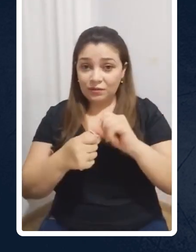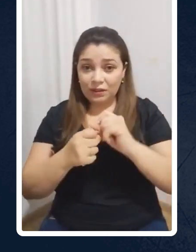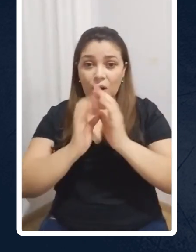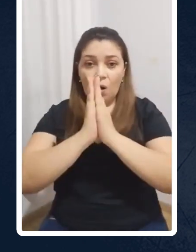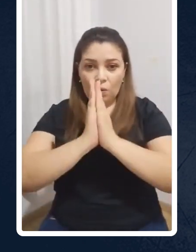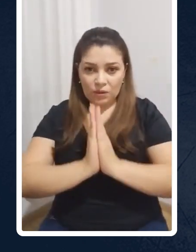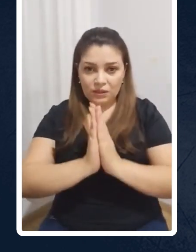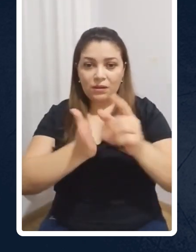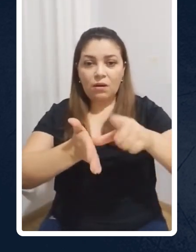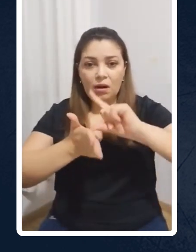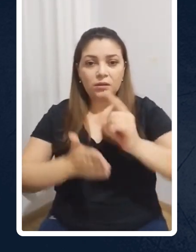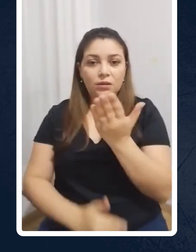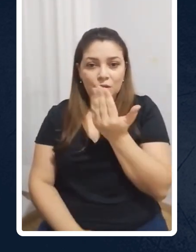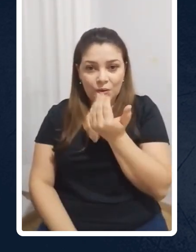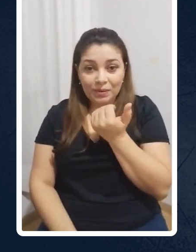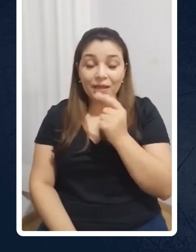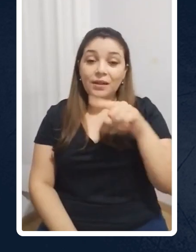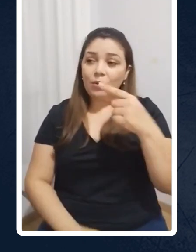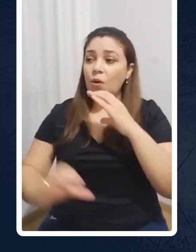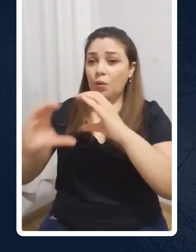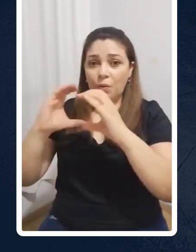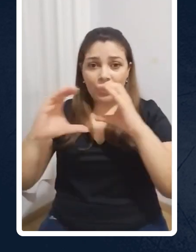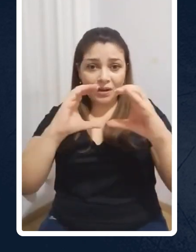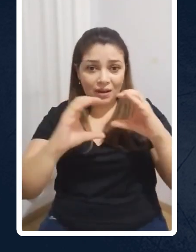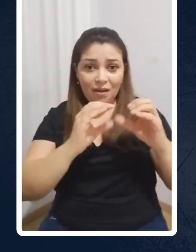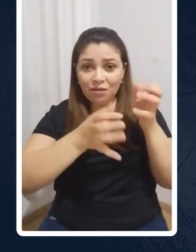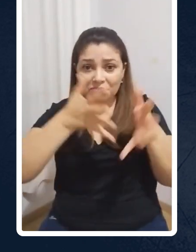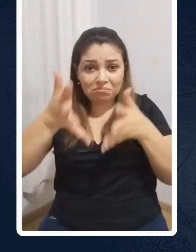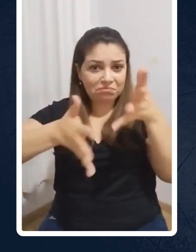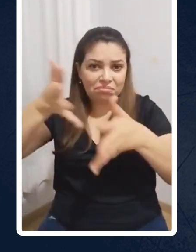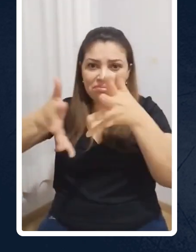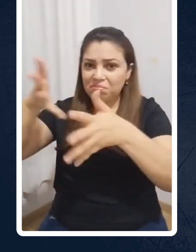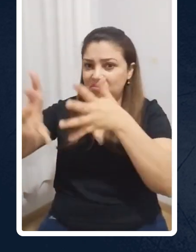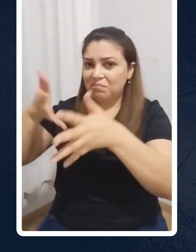nos comunicávamos todo o tempo, sempre usando Libras, isso era muito natural para nós.